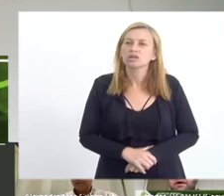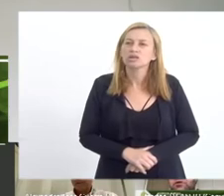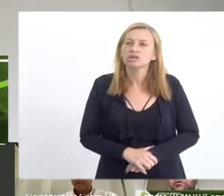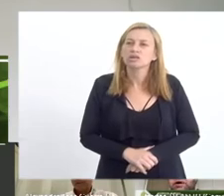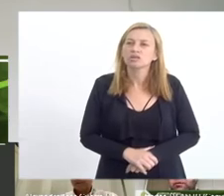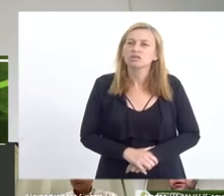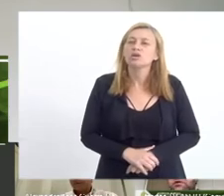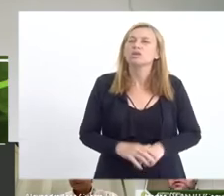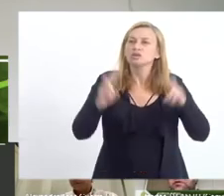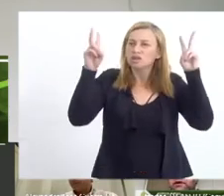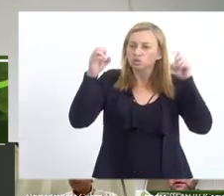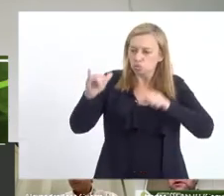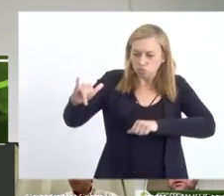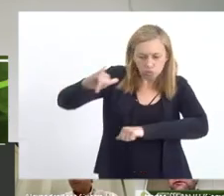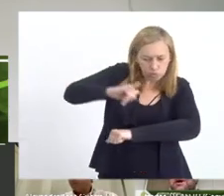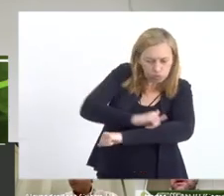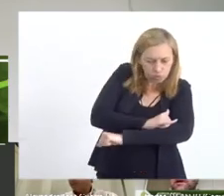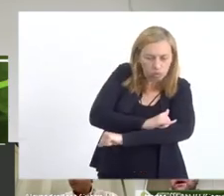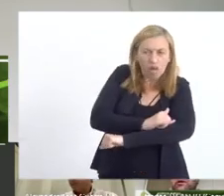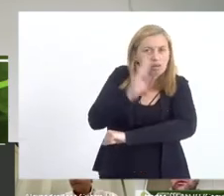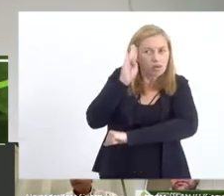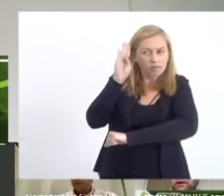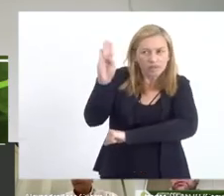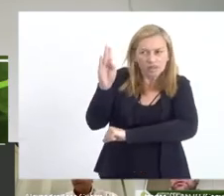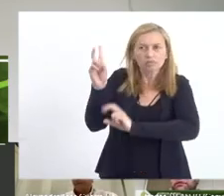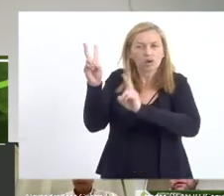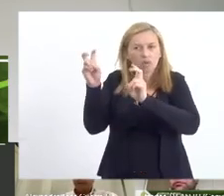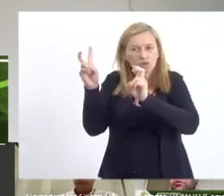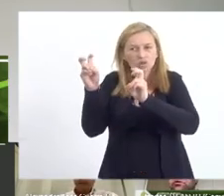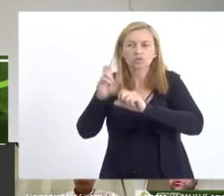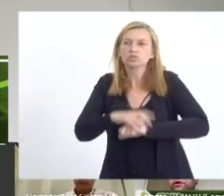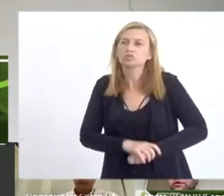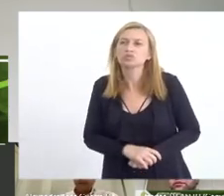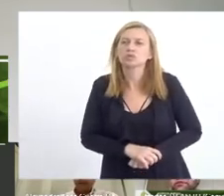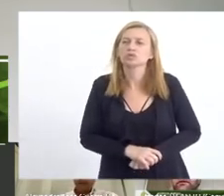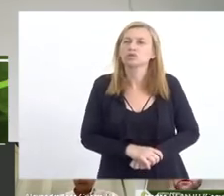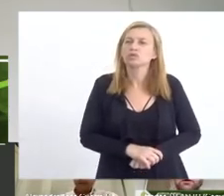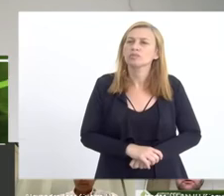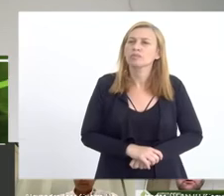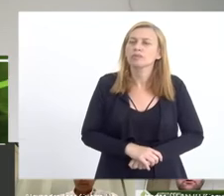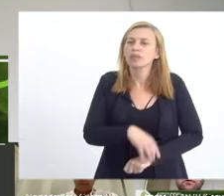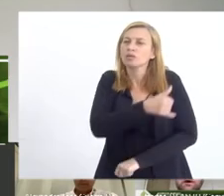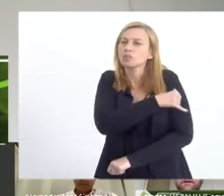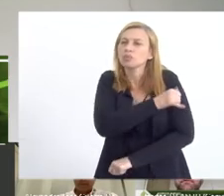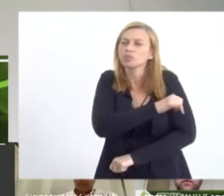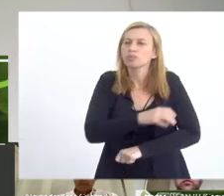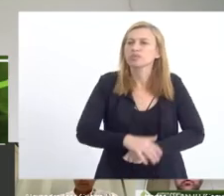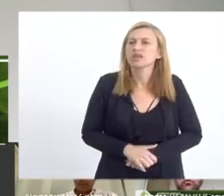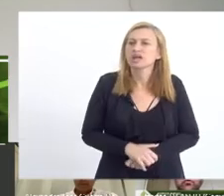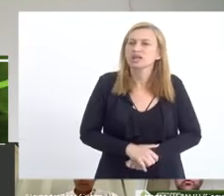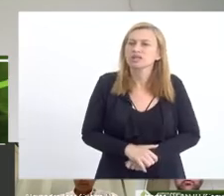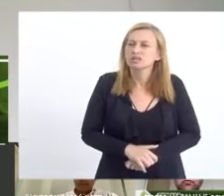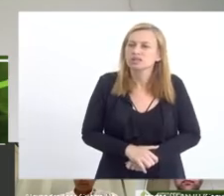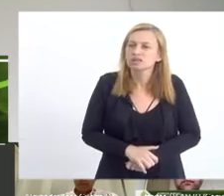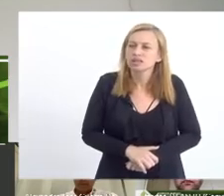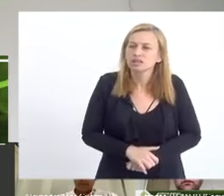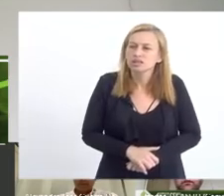A questão dos aeroportos é uma questão fundamental para o desenvolvimento do nosso turismo. Nós temos